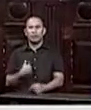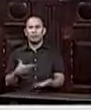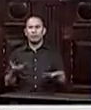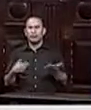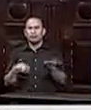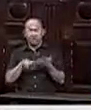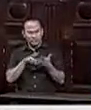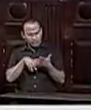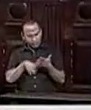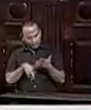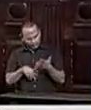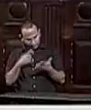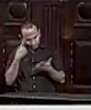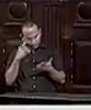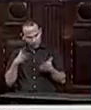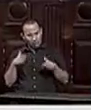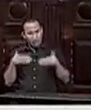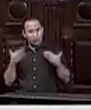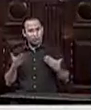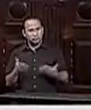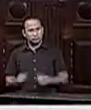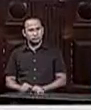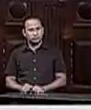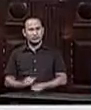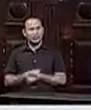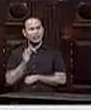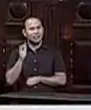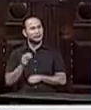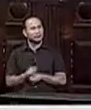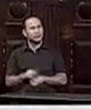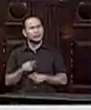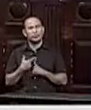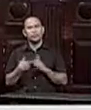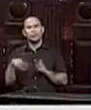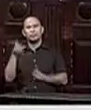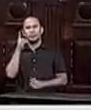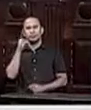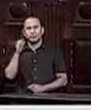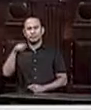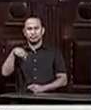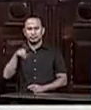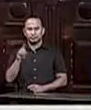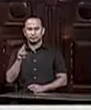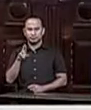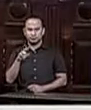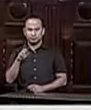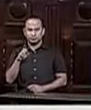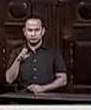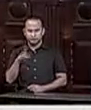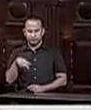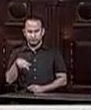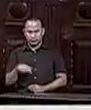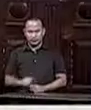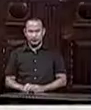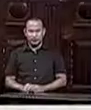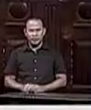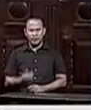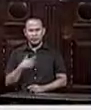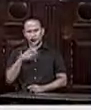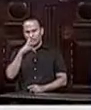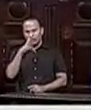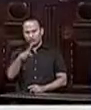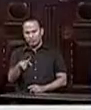matéria, fiquei mais assustado ainda. Porque o deputado André Correia vinha sendo acusado de